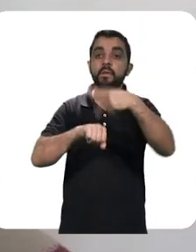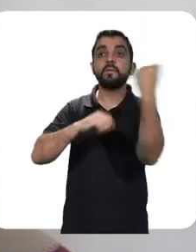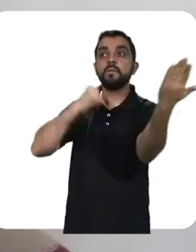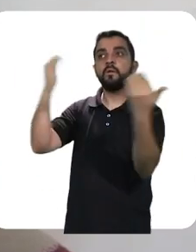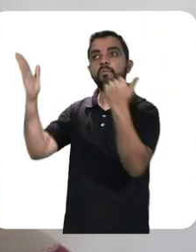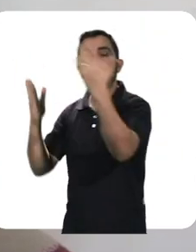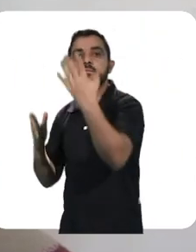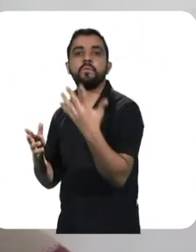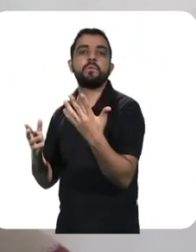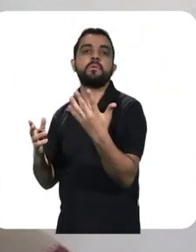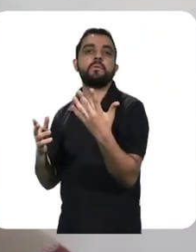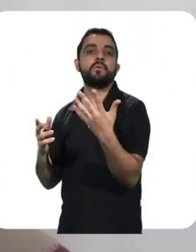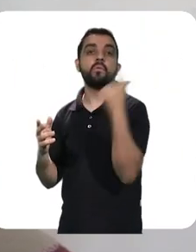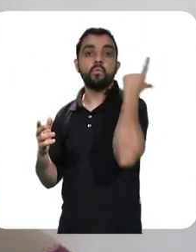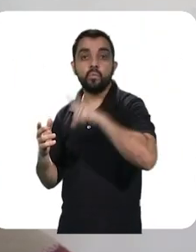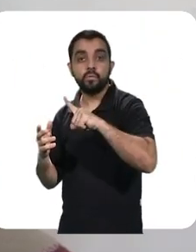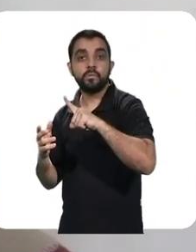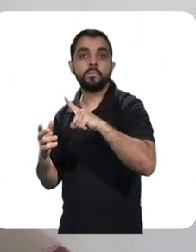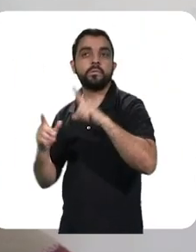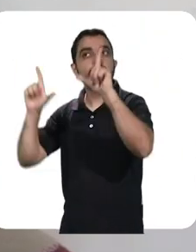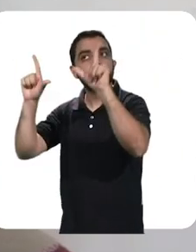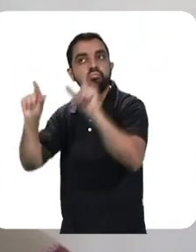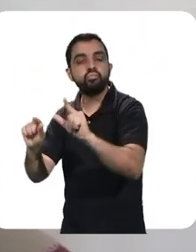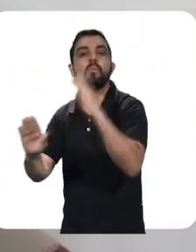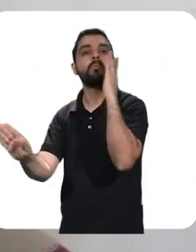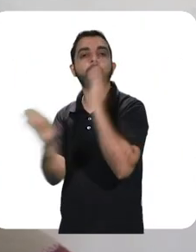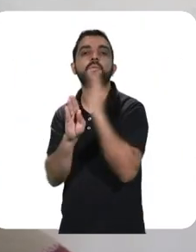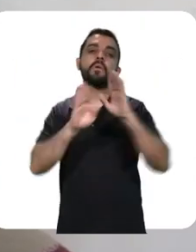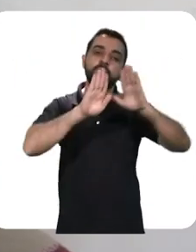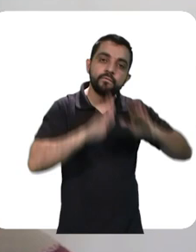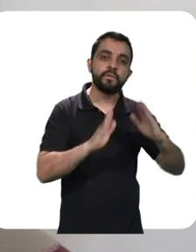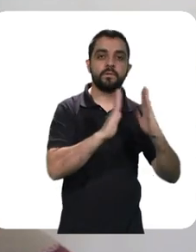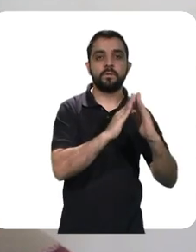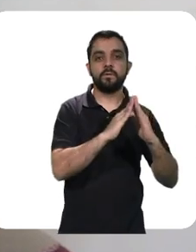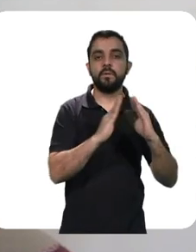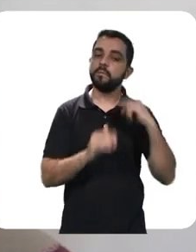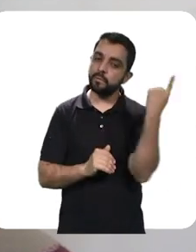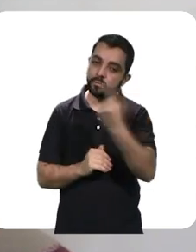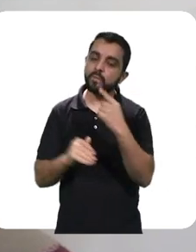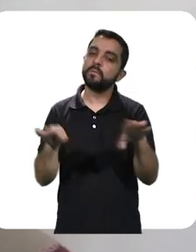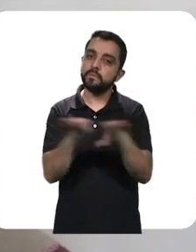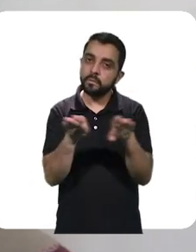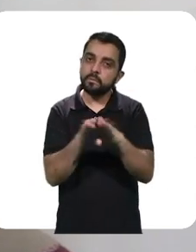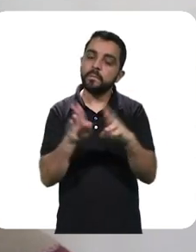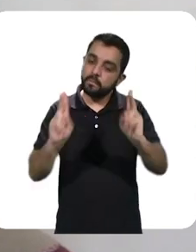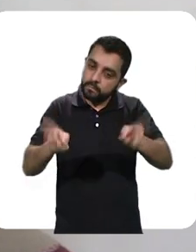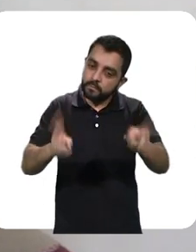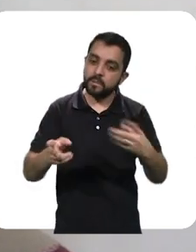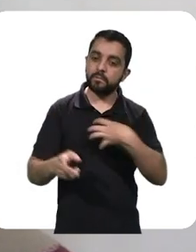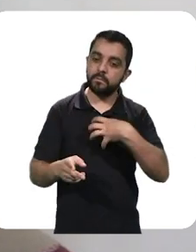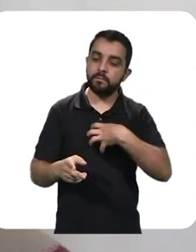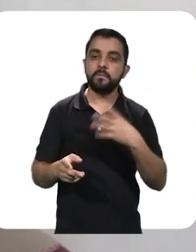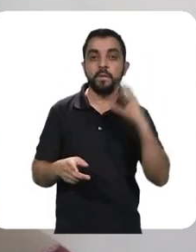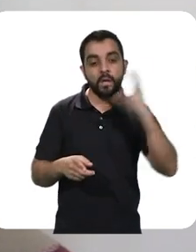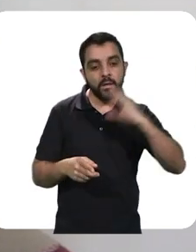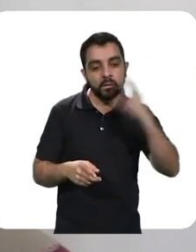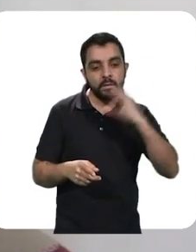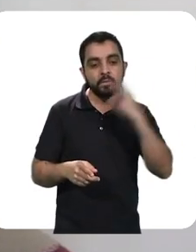que os outros países têm tomado e tem surtido efeito, então, com certeza, o quanto antes a gente instituir isso e que